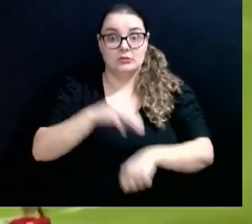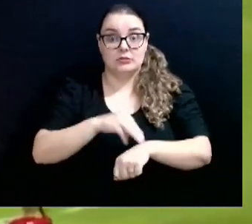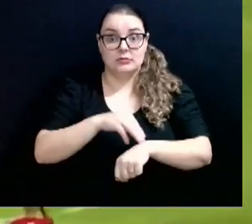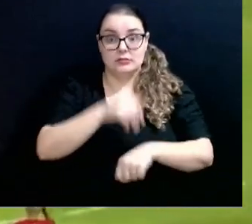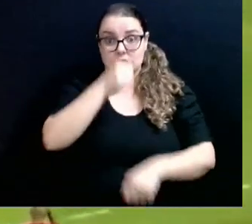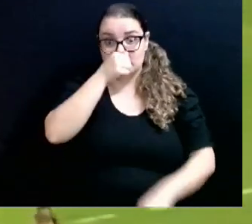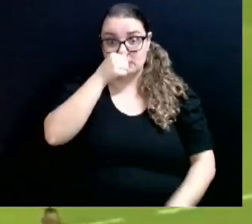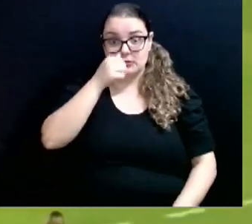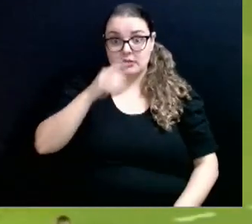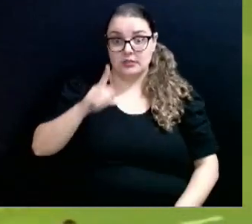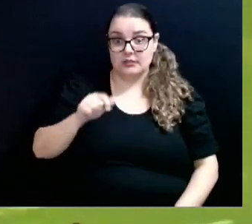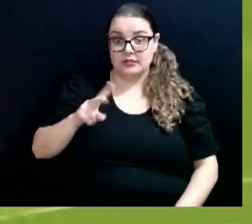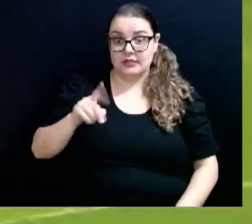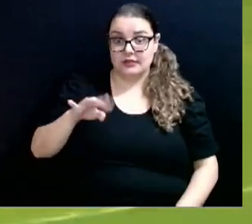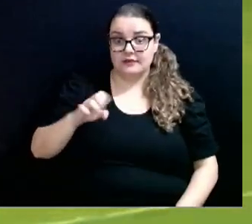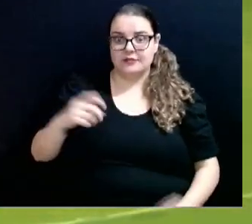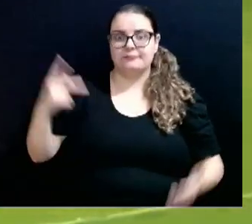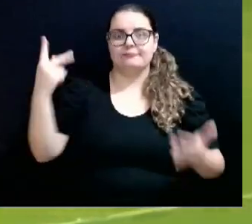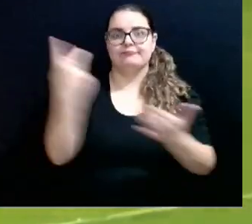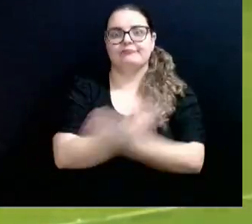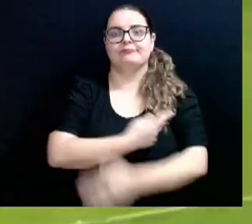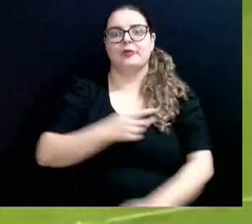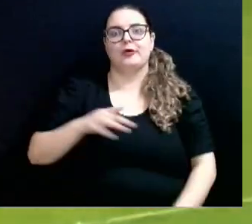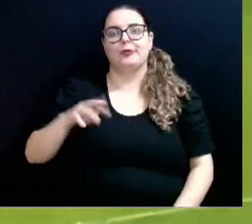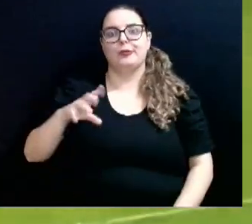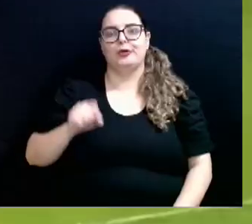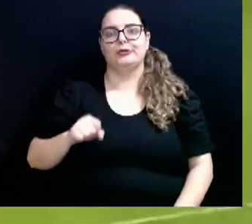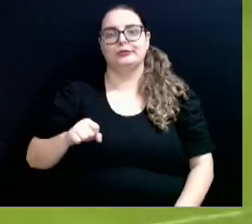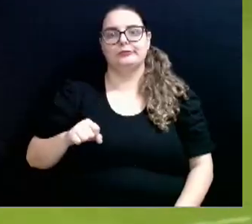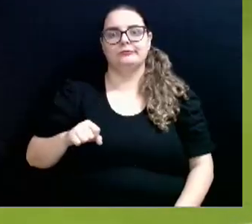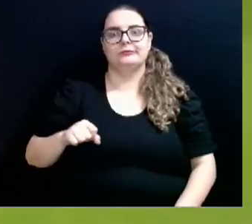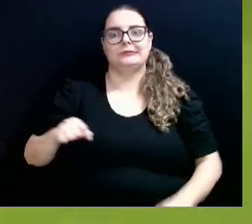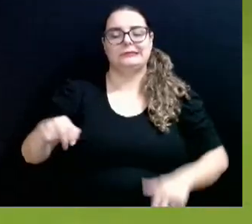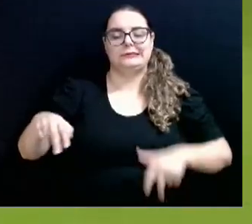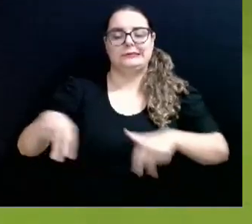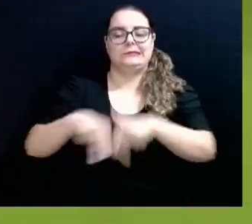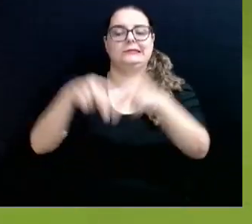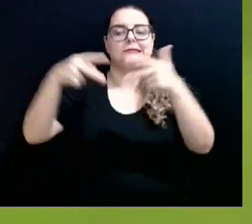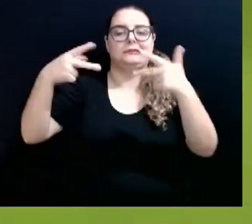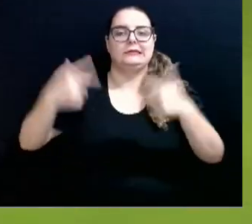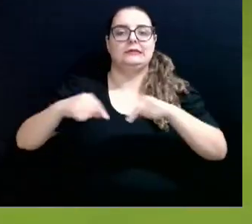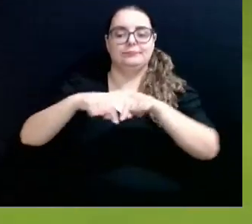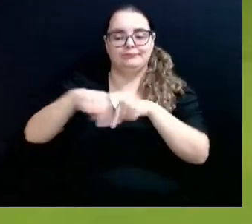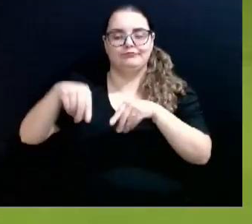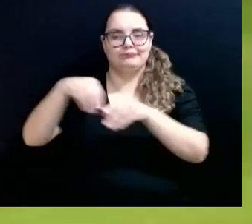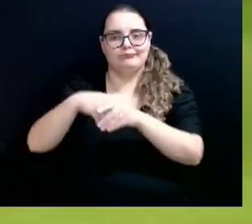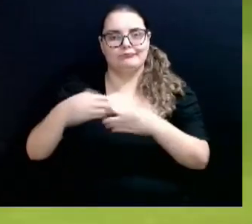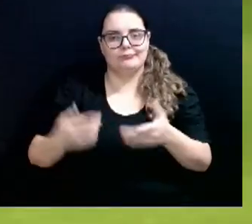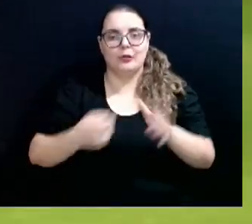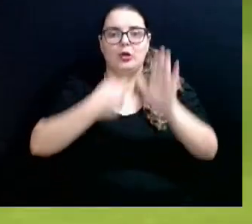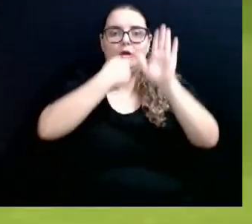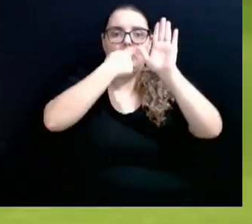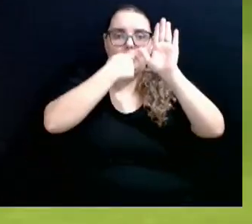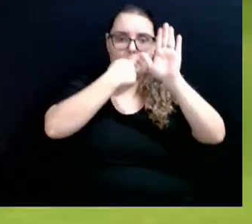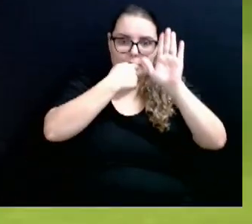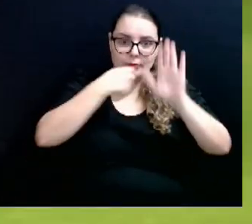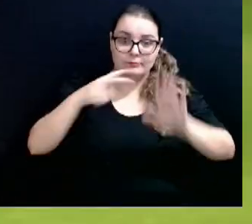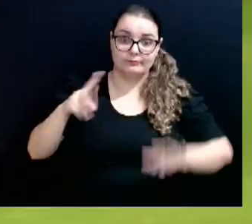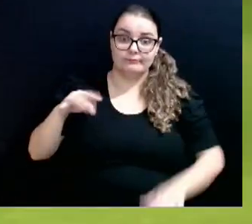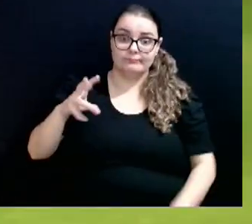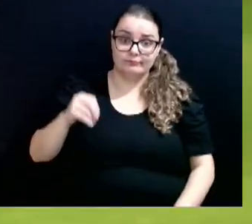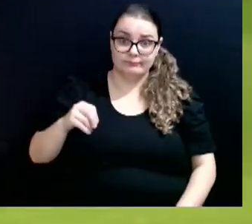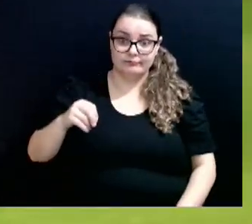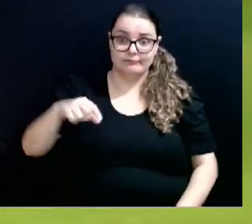Braz errou o bote e acertou o adversário dentro da área. Pênalti que Vinícius jogou no canto